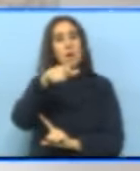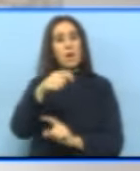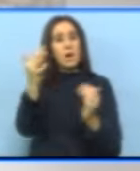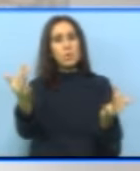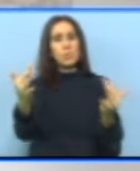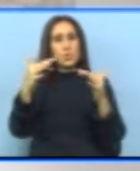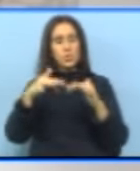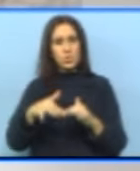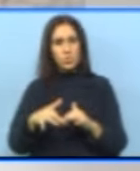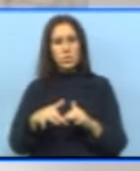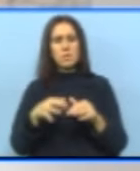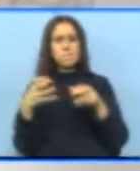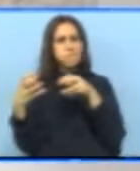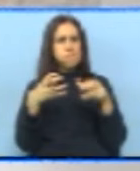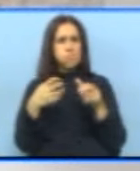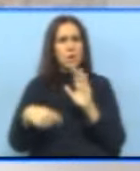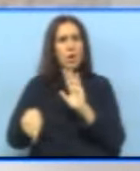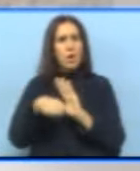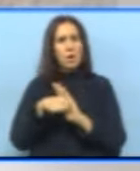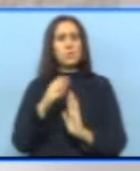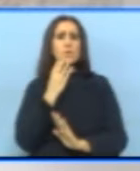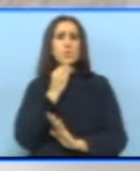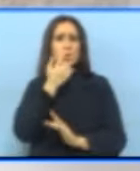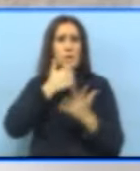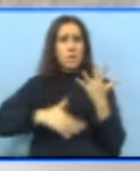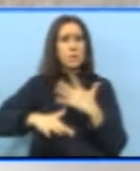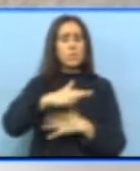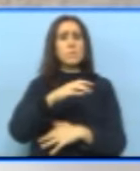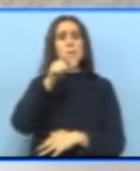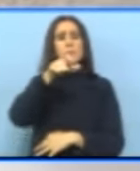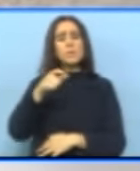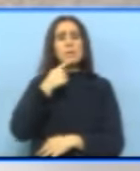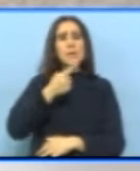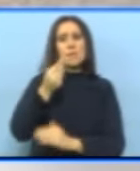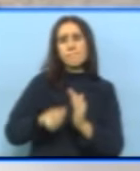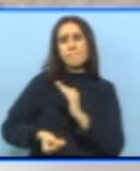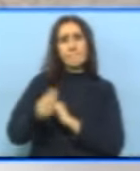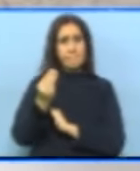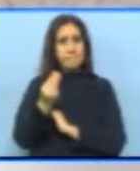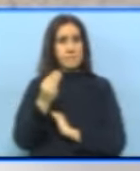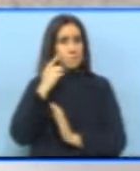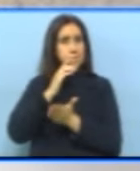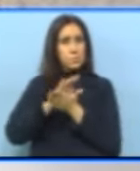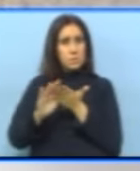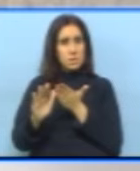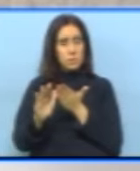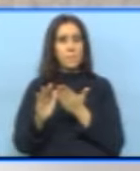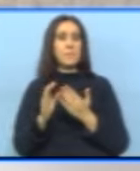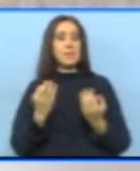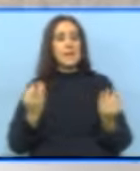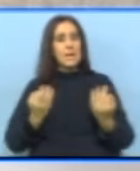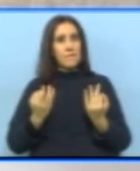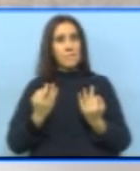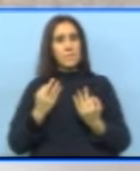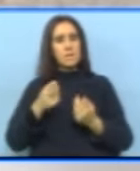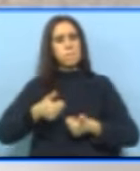relação tensa e provocatória com os judeus, não é? São os estranhos, os desconhecidos. E enquanto a santidade nesse